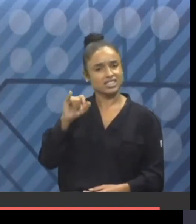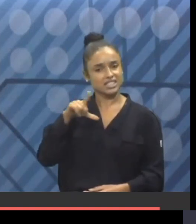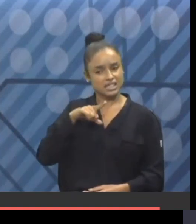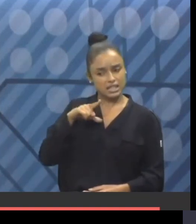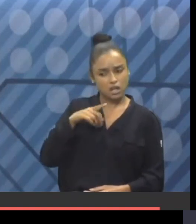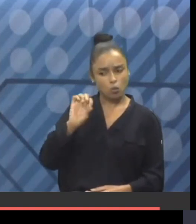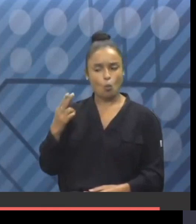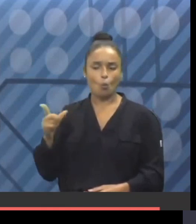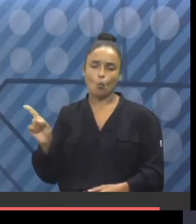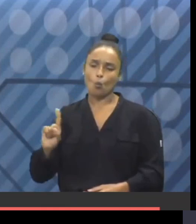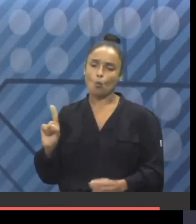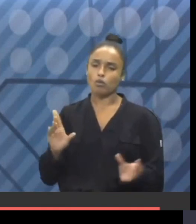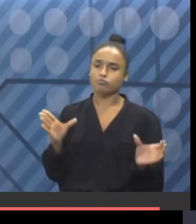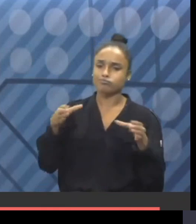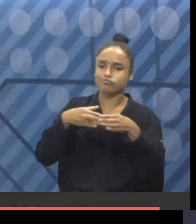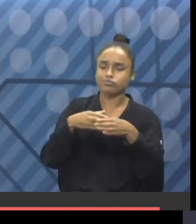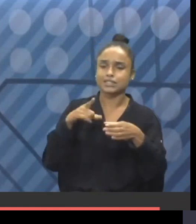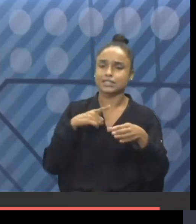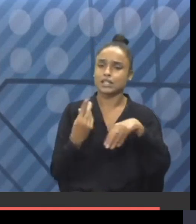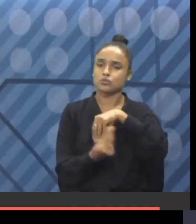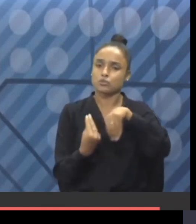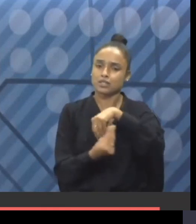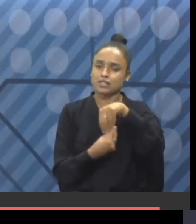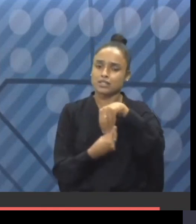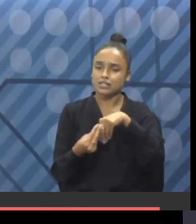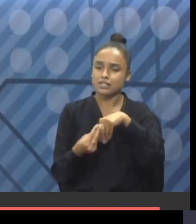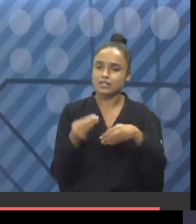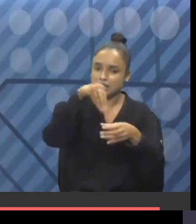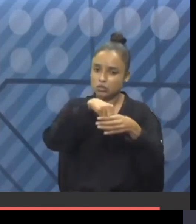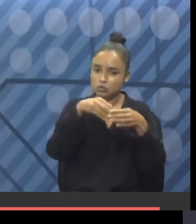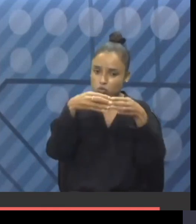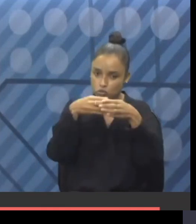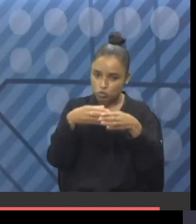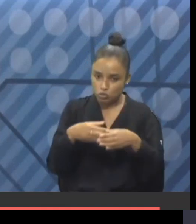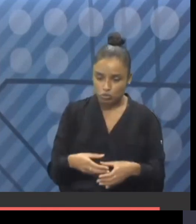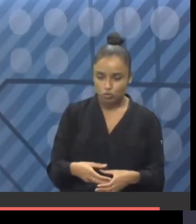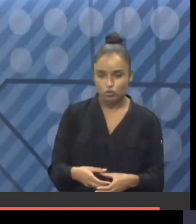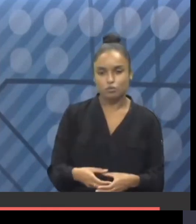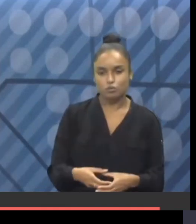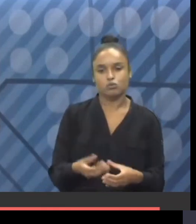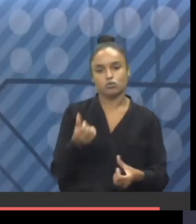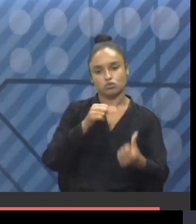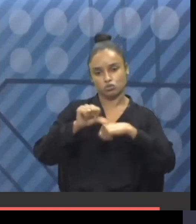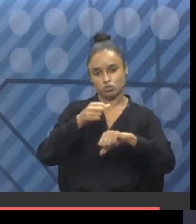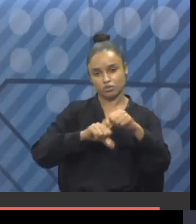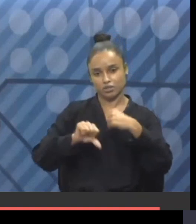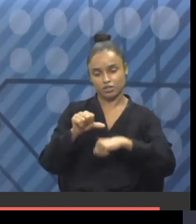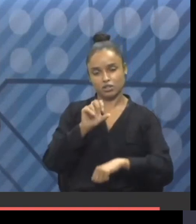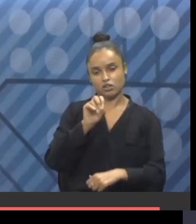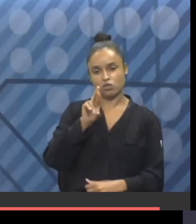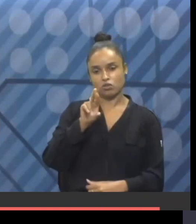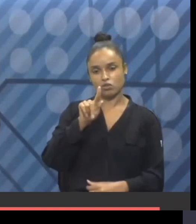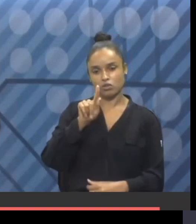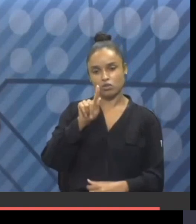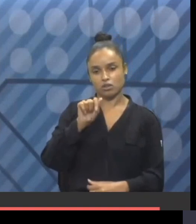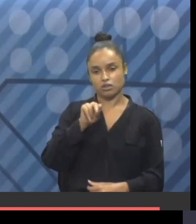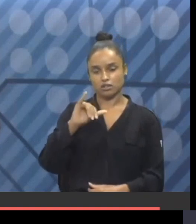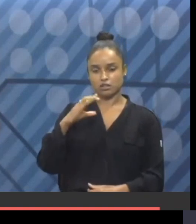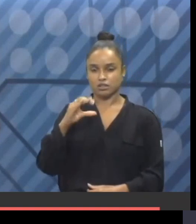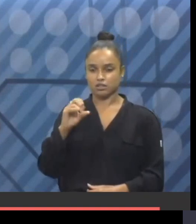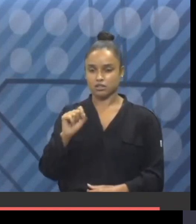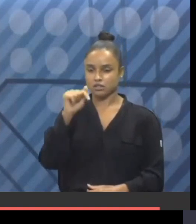grupos funcionais. Entretanto, nós não estamos verificando as quantidades de cada um destes. Então, fazendo então todos